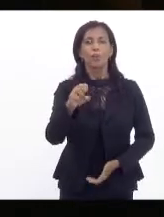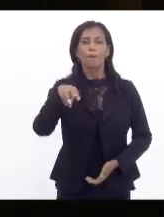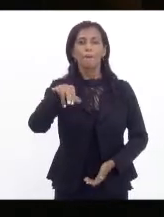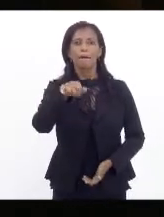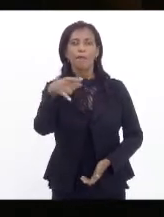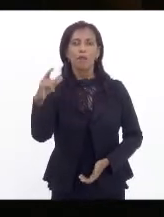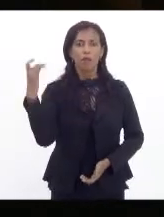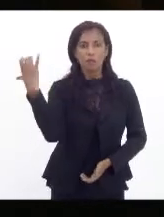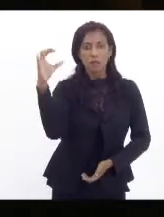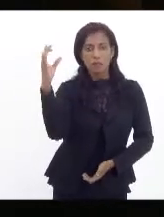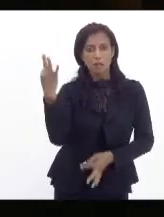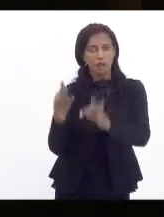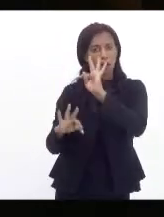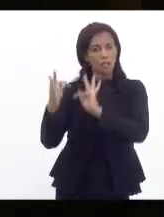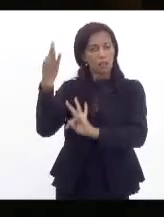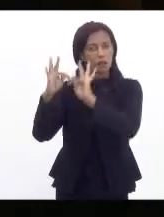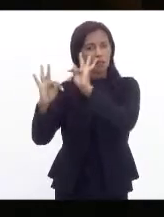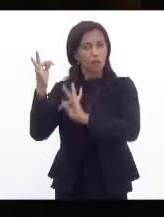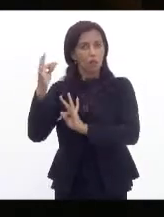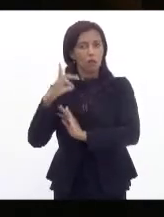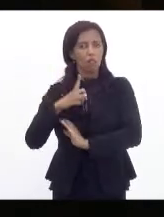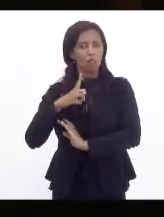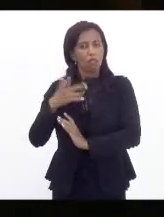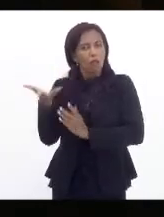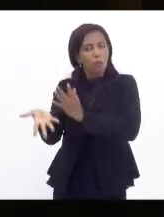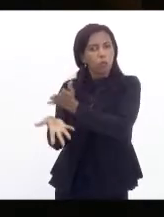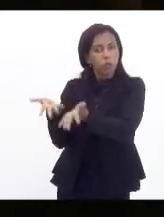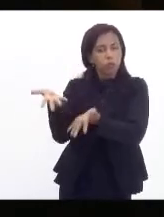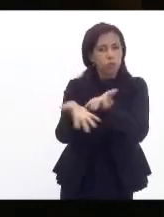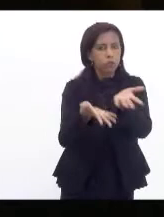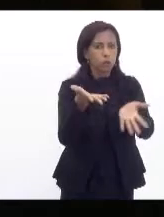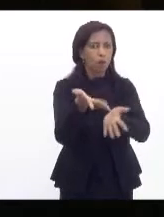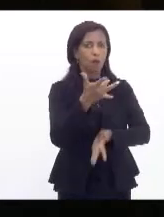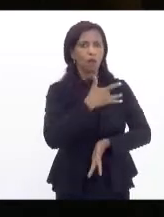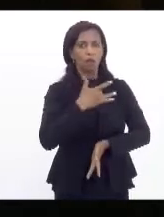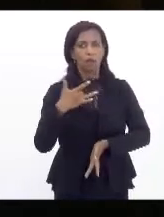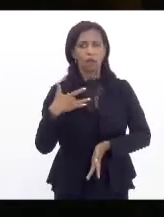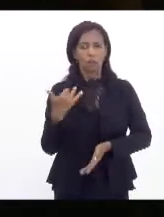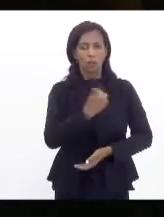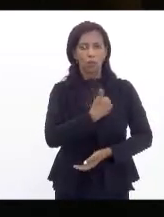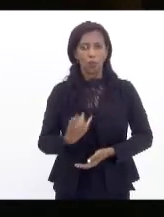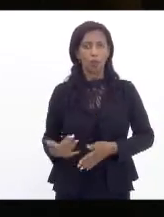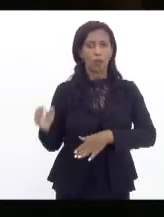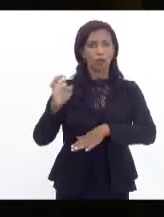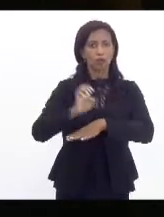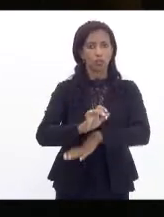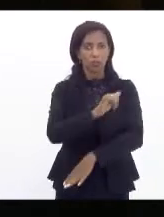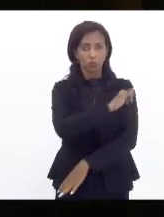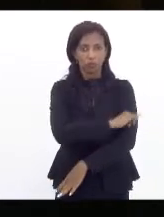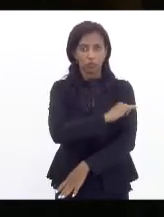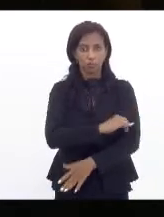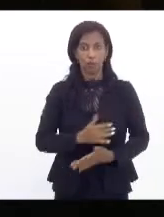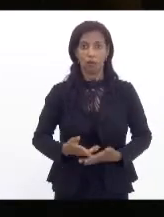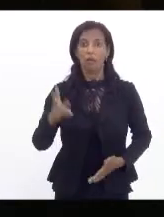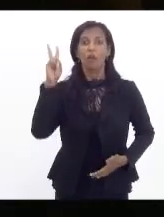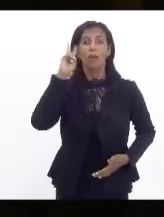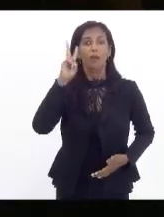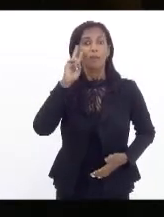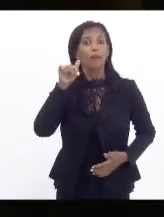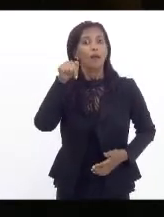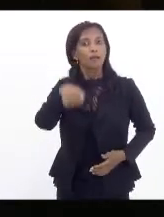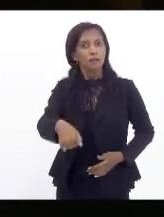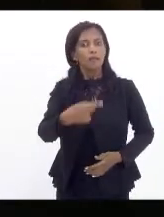que a ciência, a tecnologia esteja a serviço da saúde pública no estado do Rio de Janeiro. Lembrar aqui,